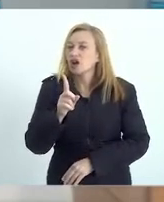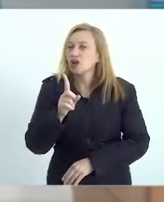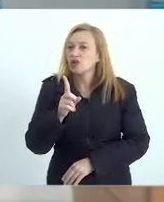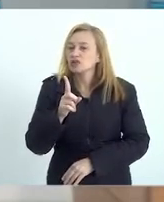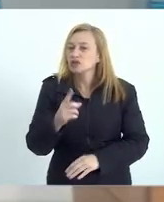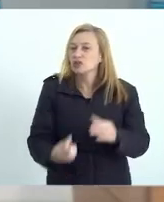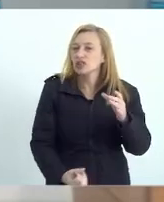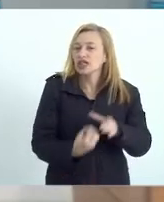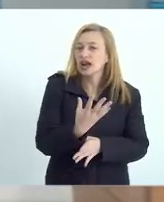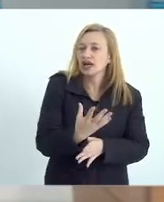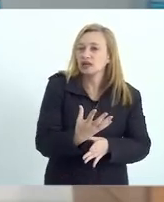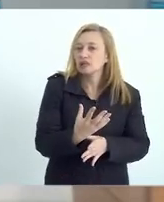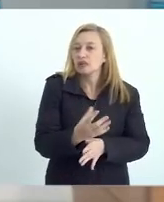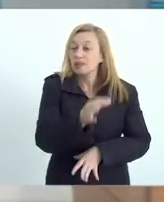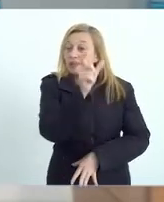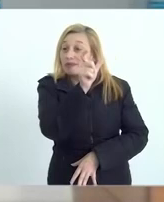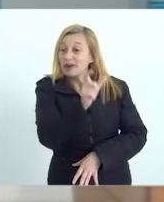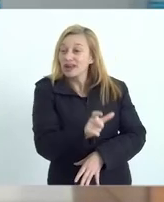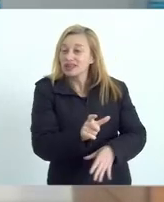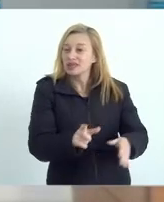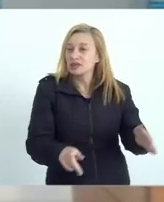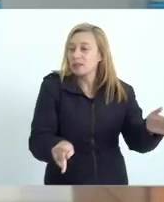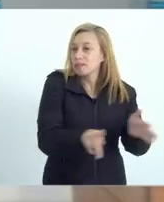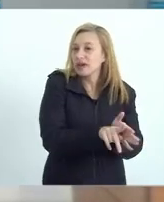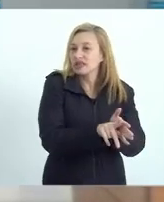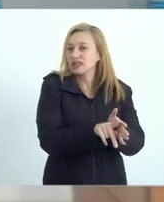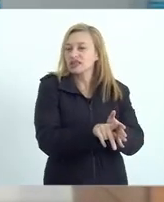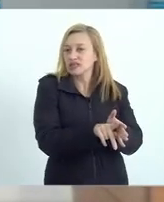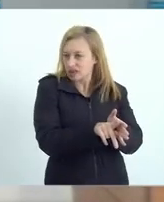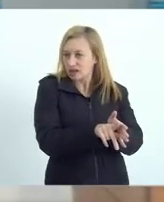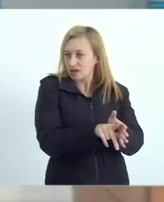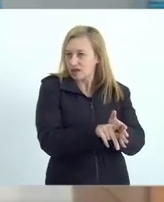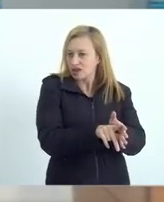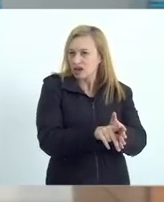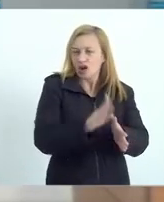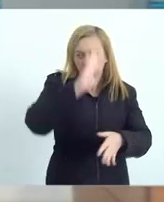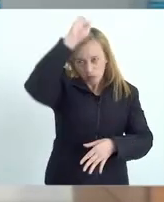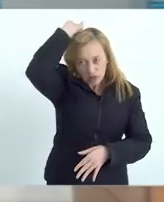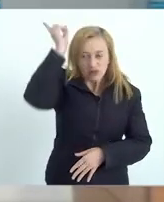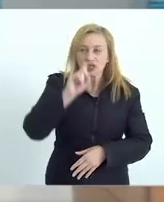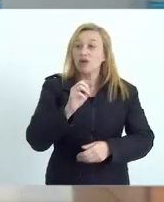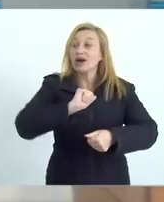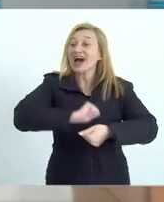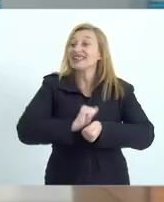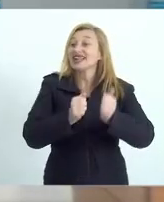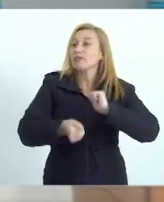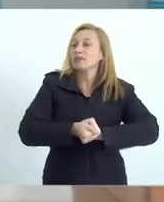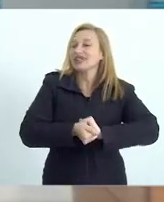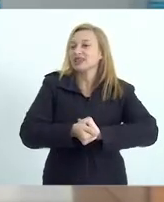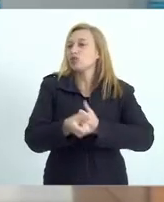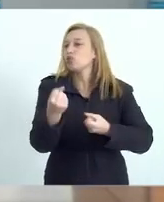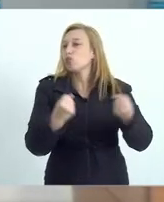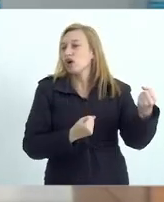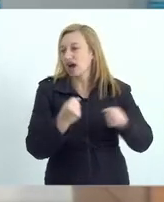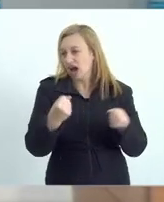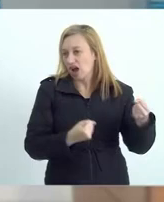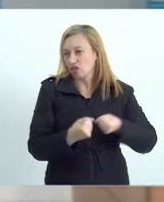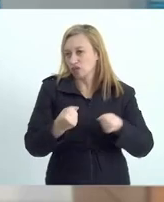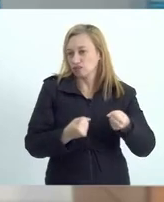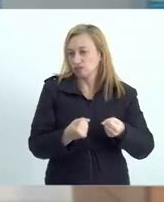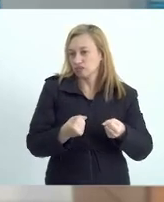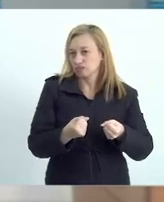para serem carro de bombeiro eles são adaptados e esses carros são